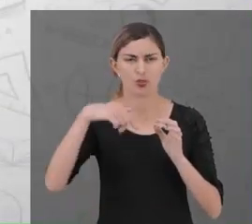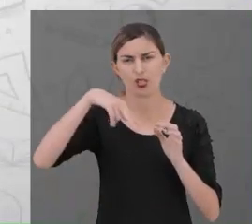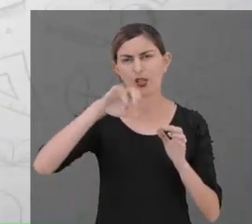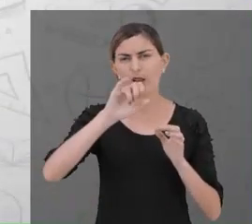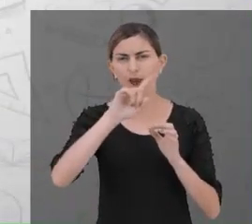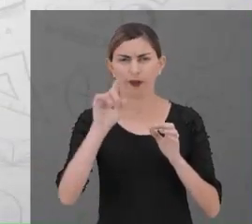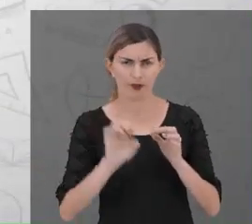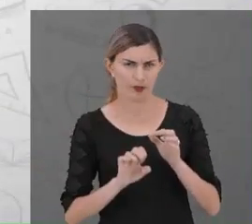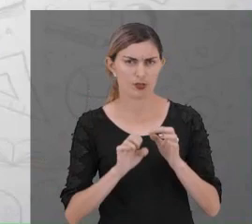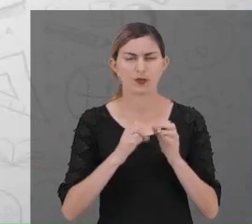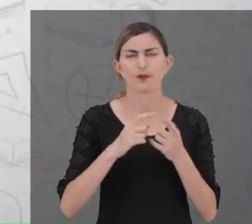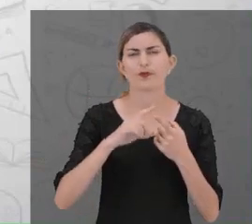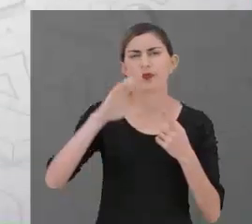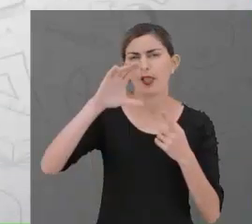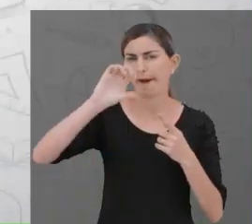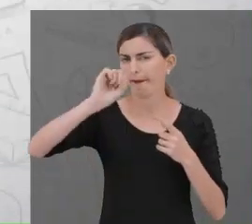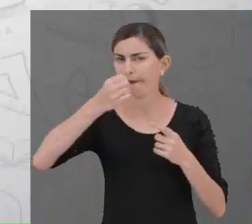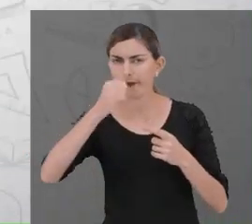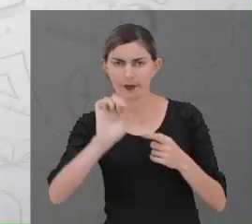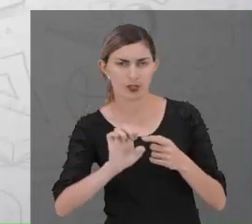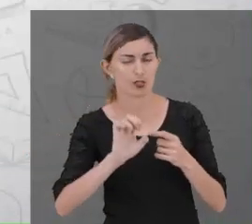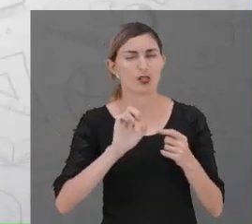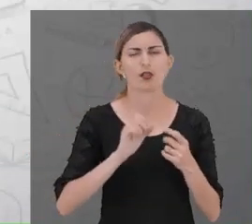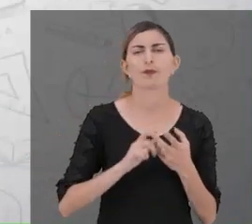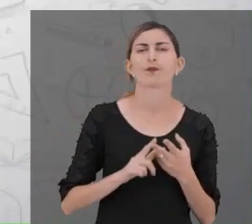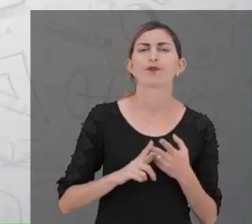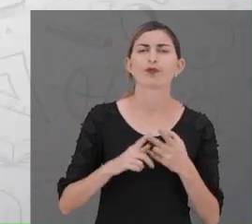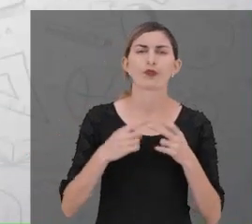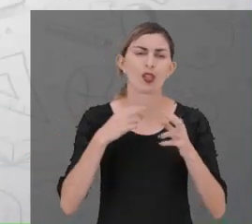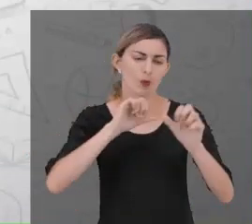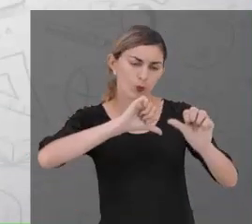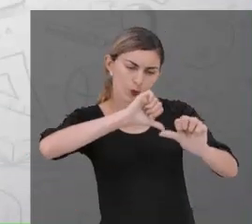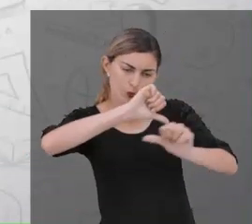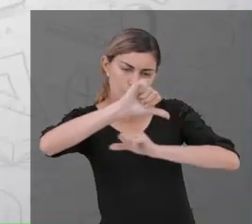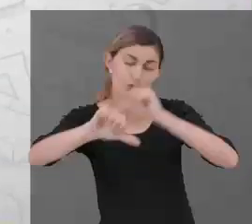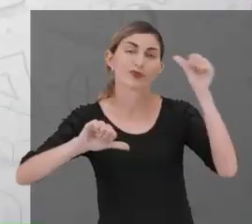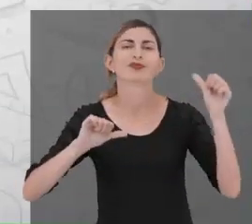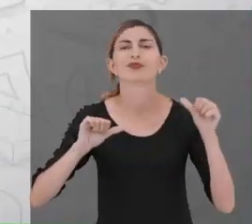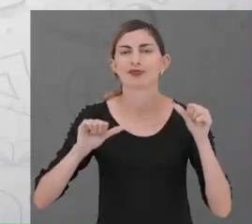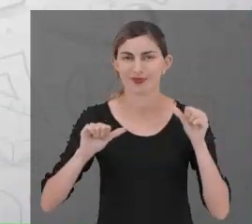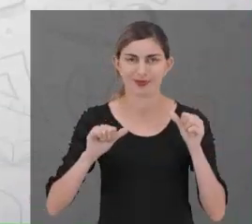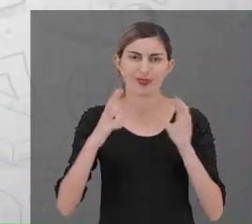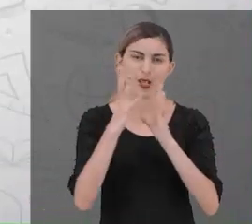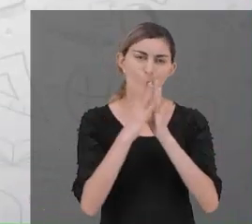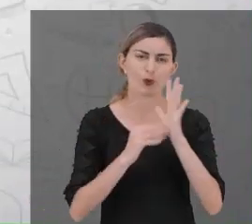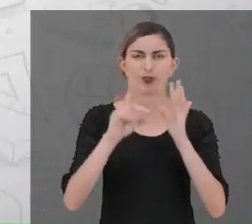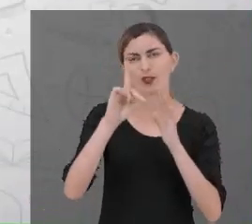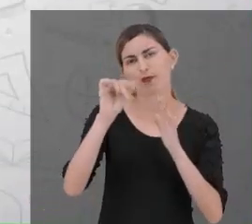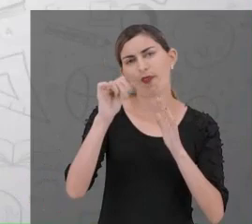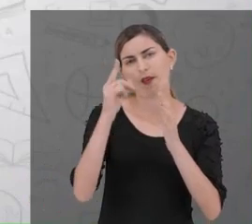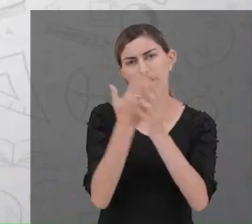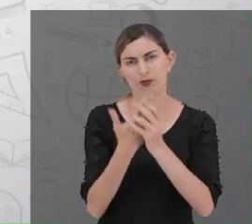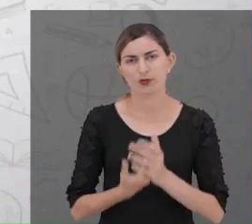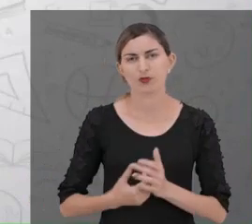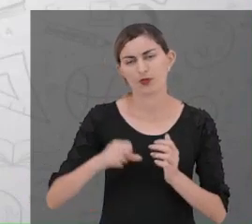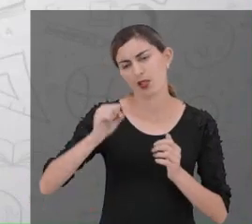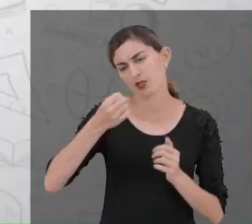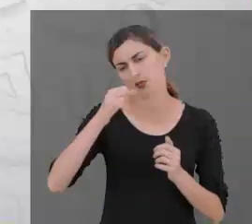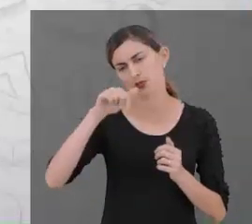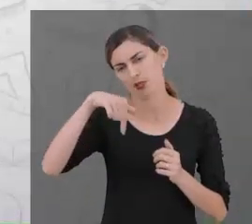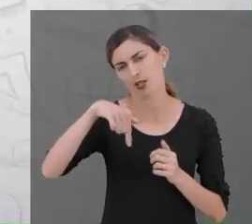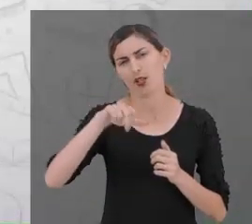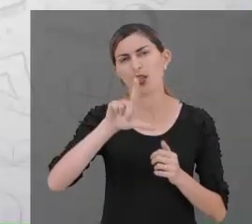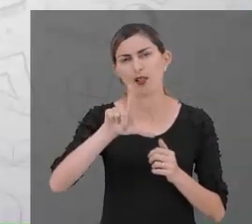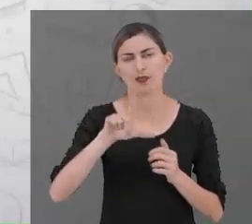numa ferramenta Case, ou utilizando o ER ou o ML, você vai transformar esse modelo de dados